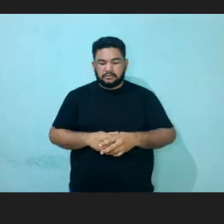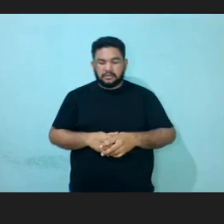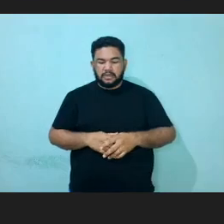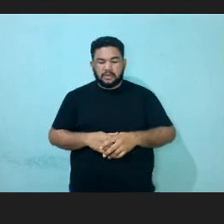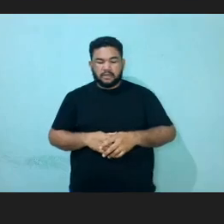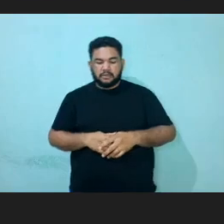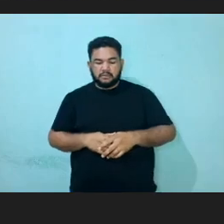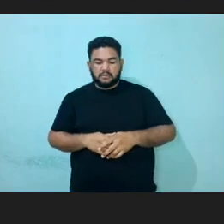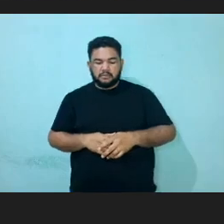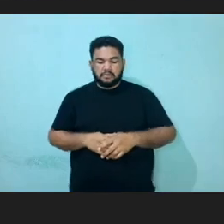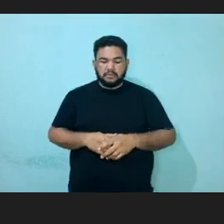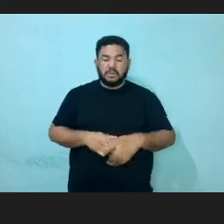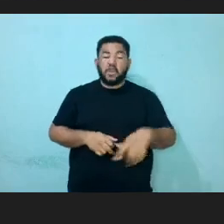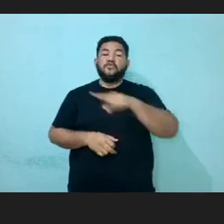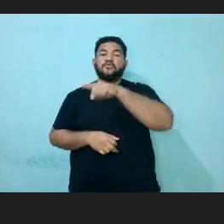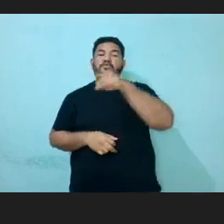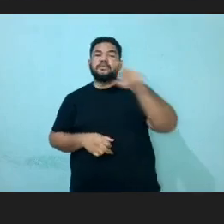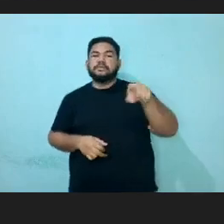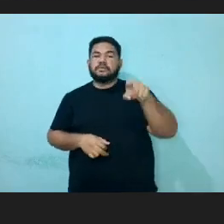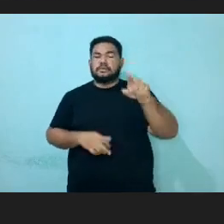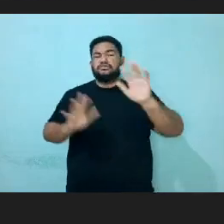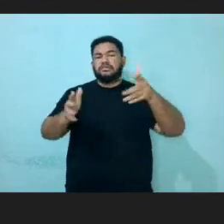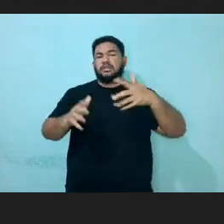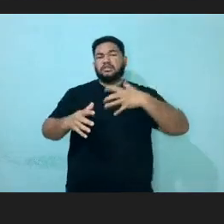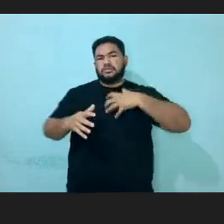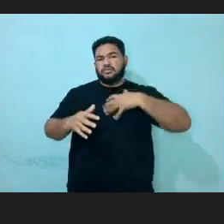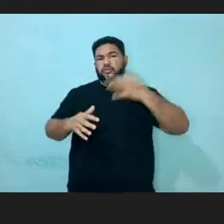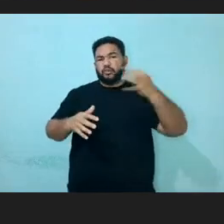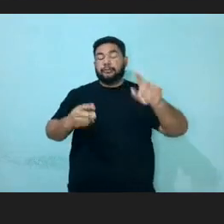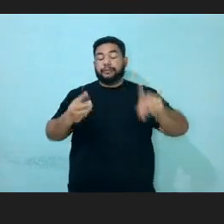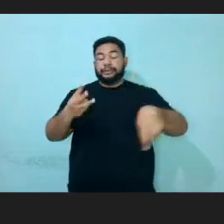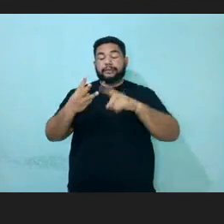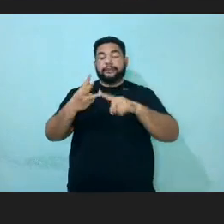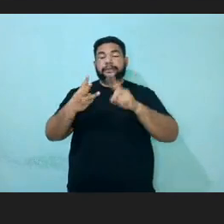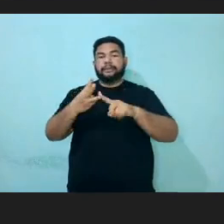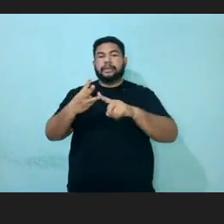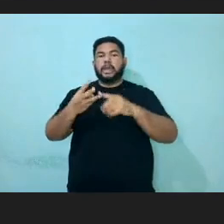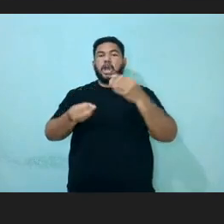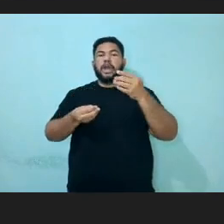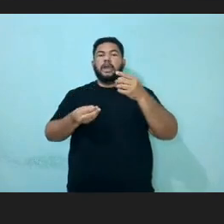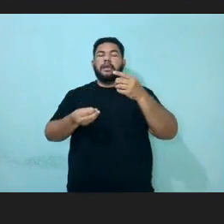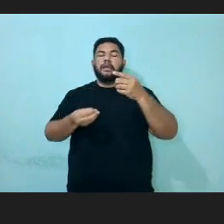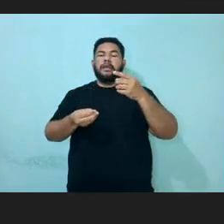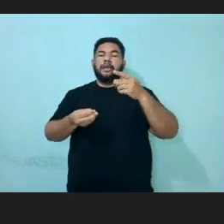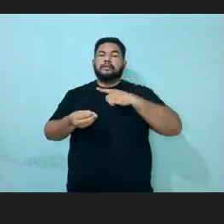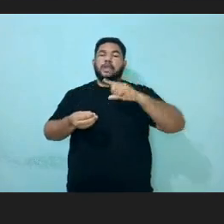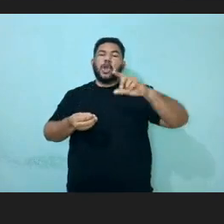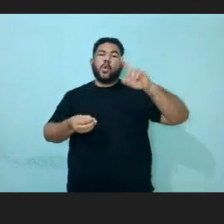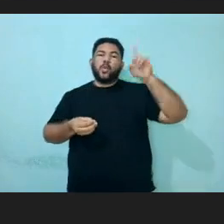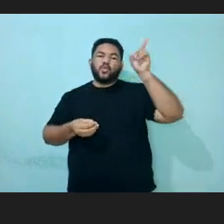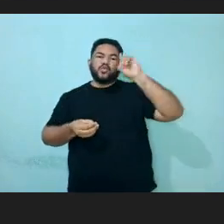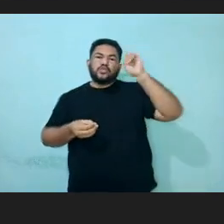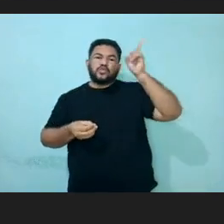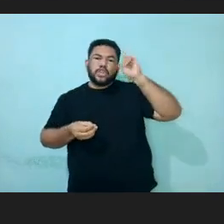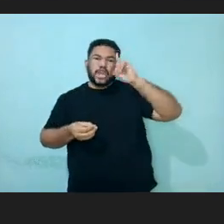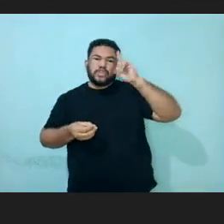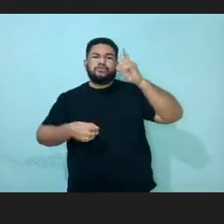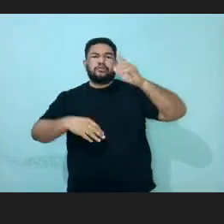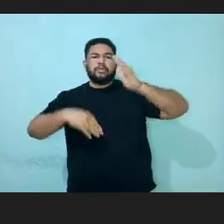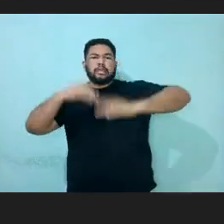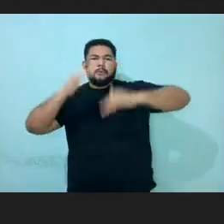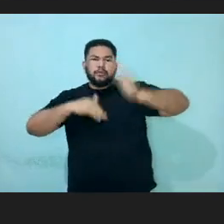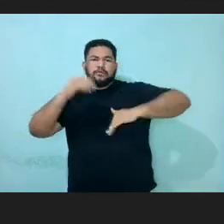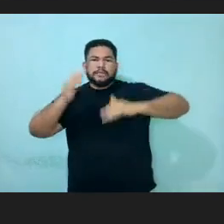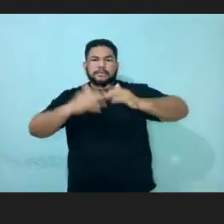que a rotina profissional pode impactar na saúde física?